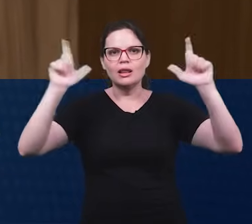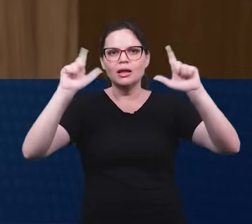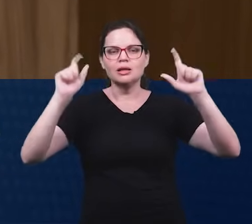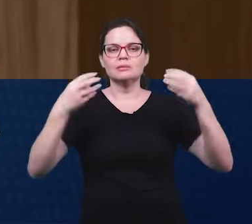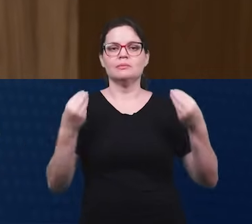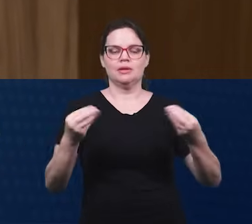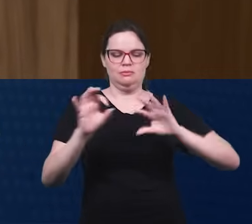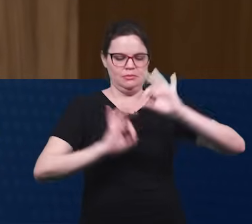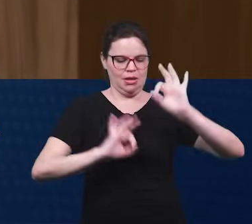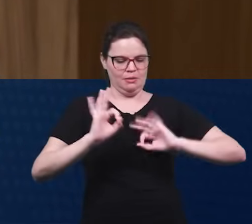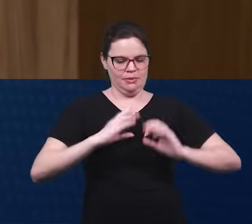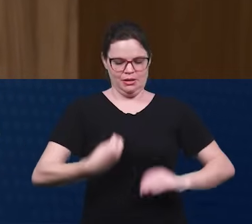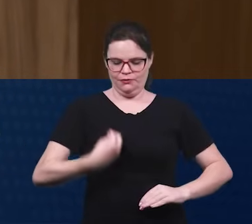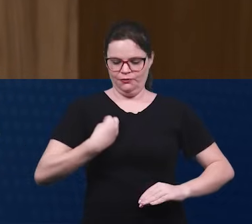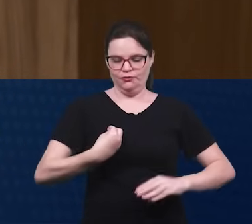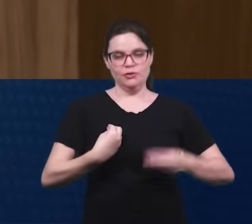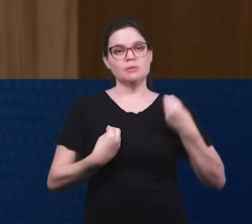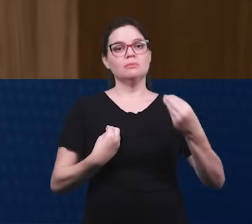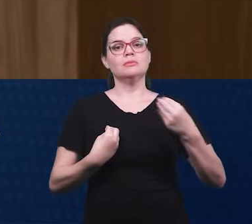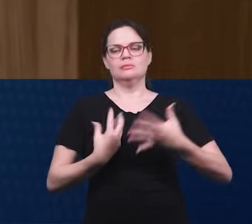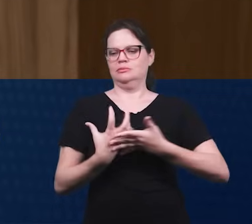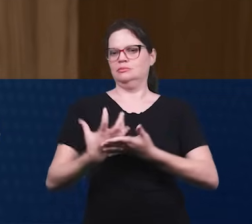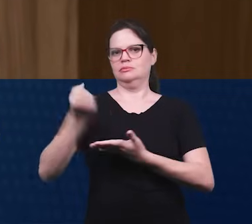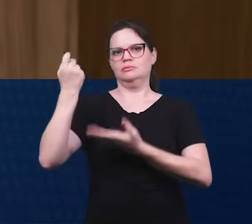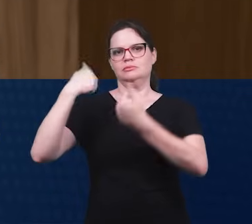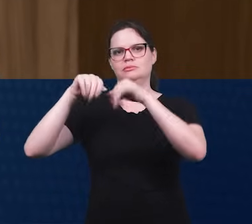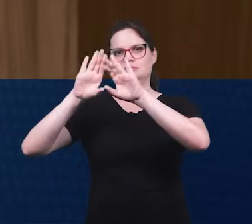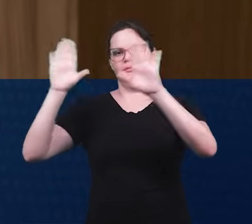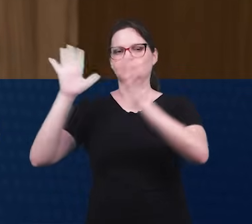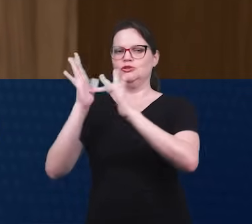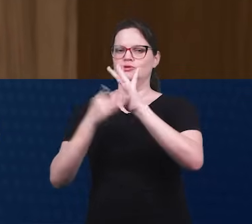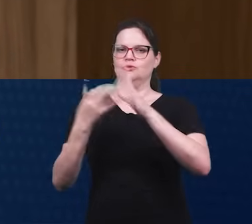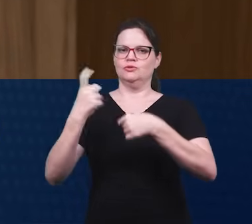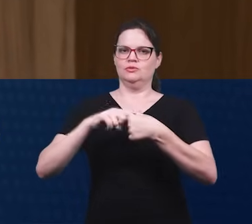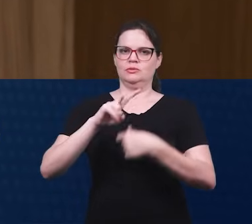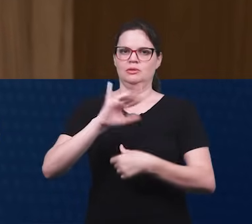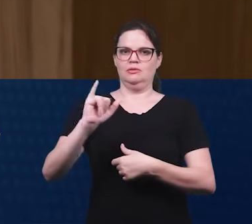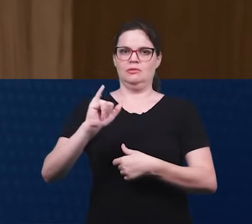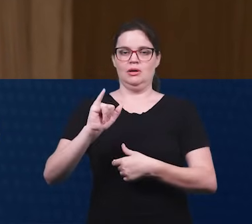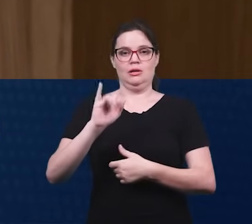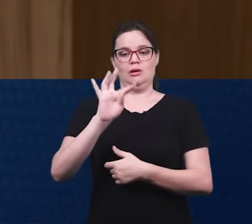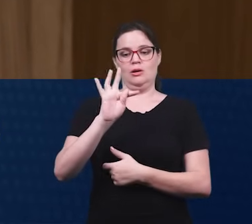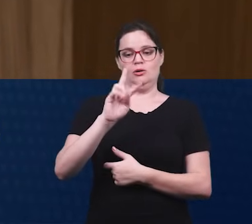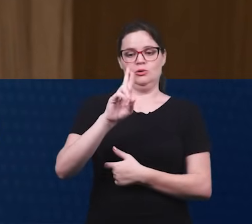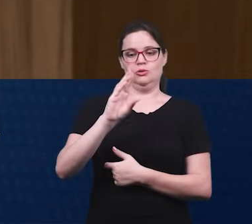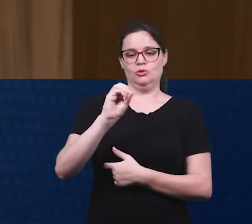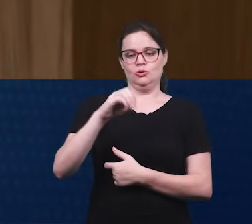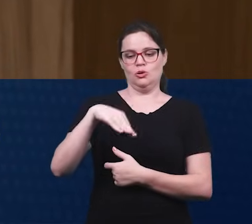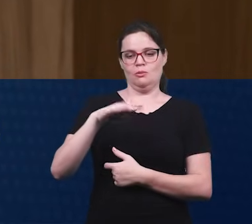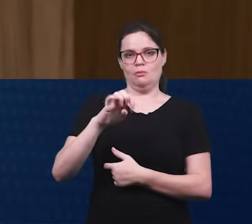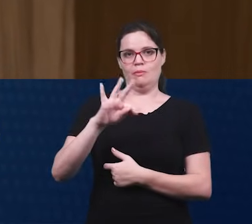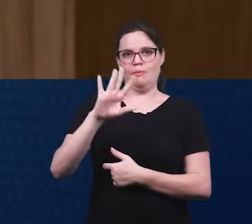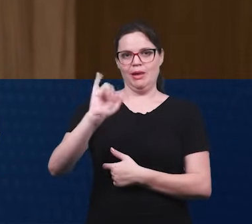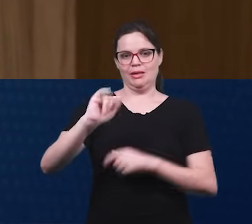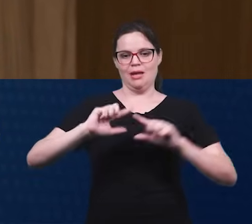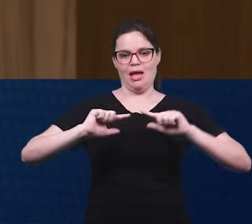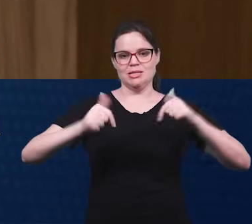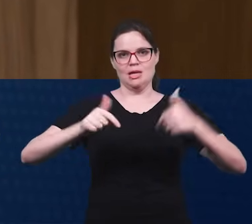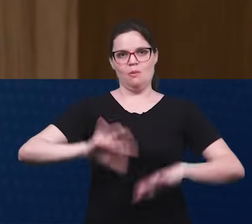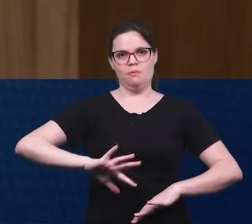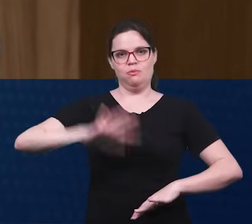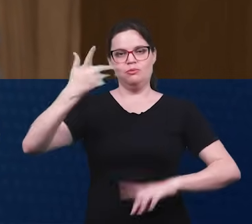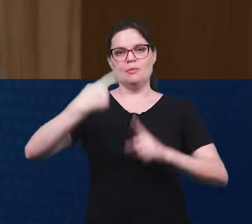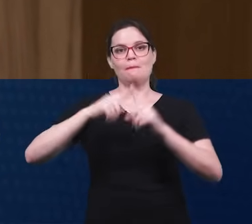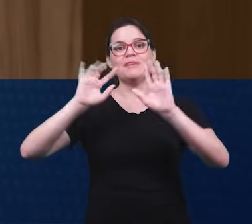para quê? Para a volta do Senhor Jesus. Então, trombetas, né? Mas nós estamos esperando a grande festa, que é